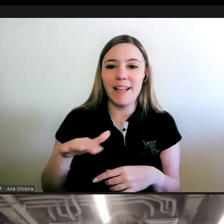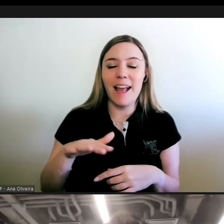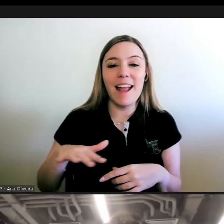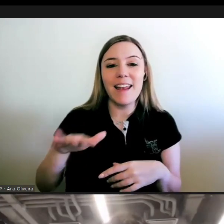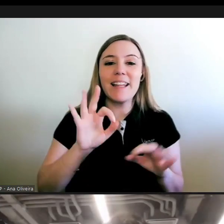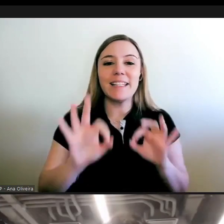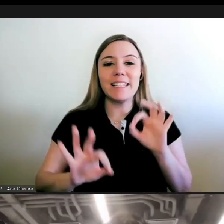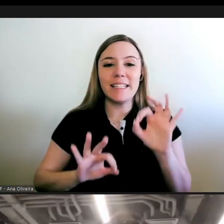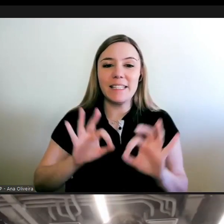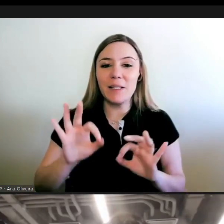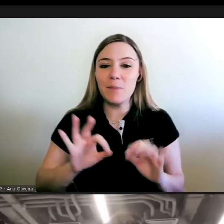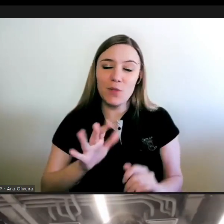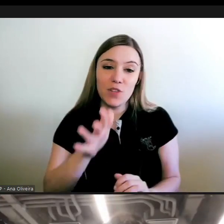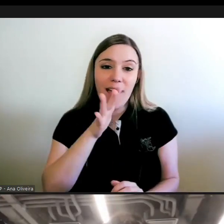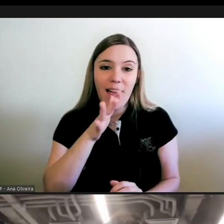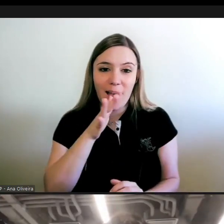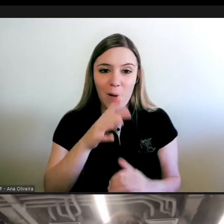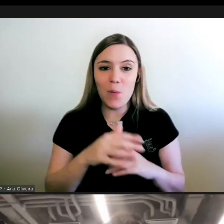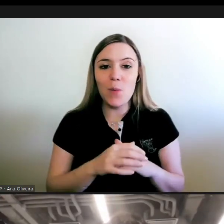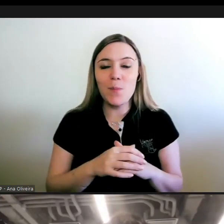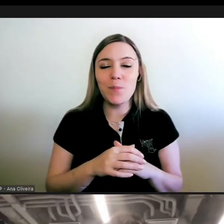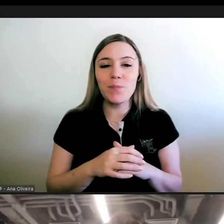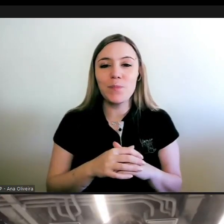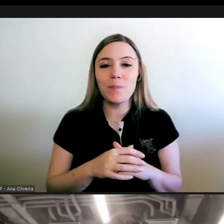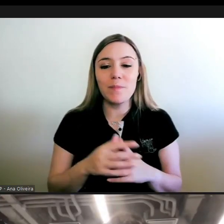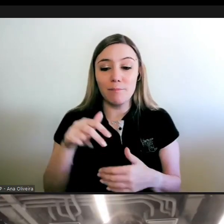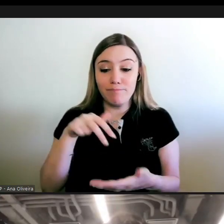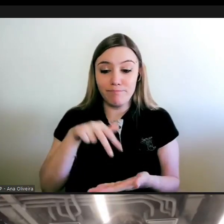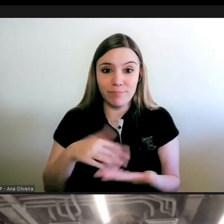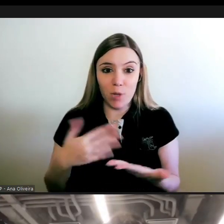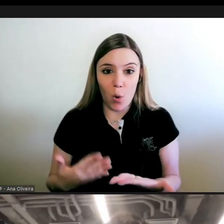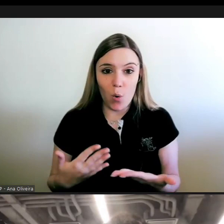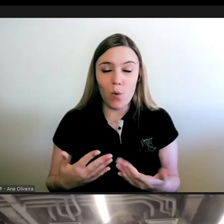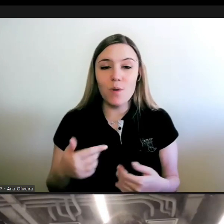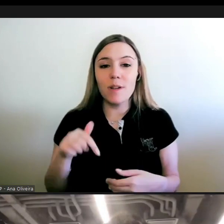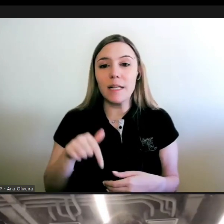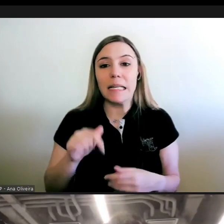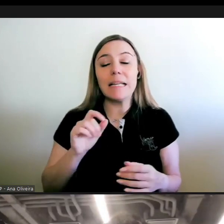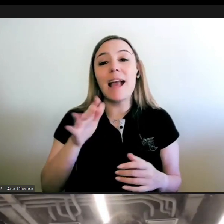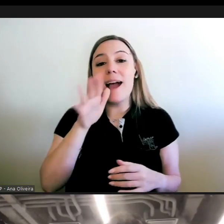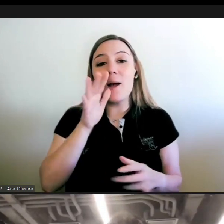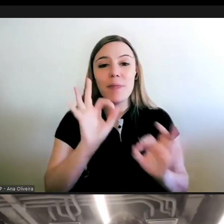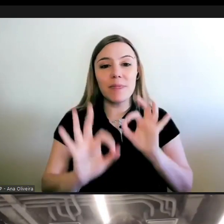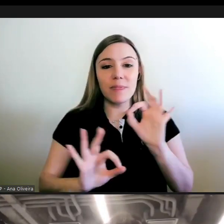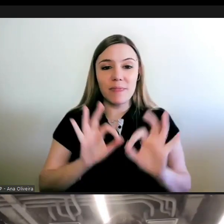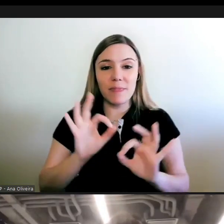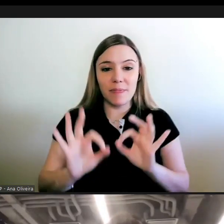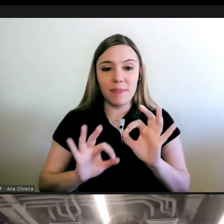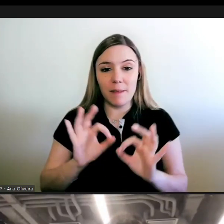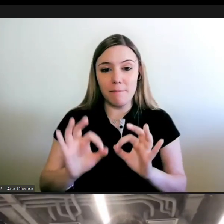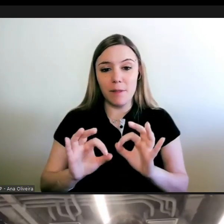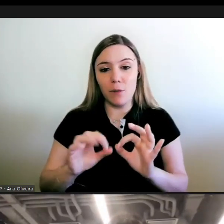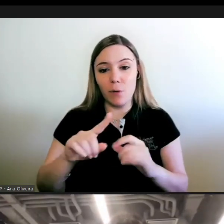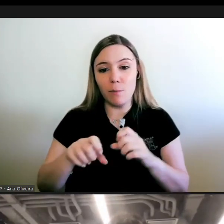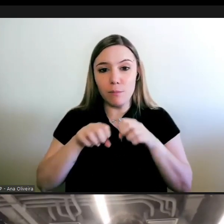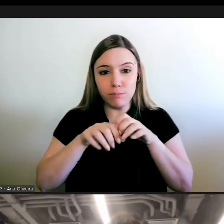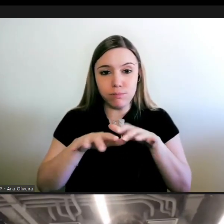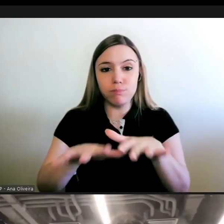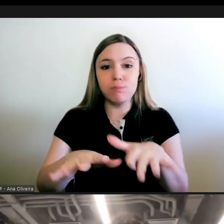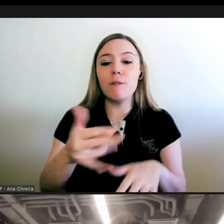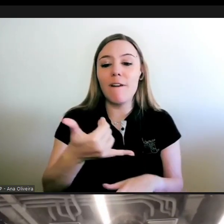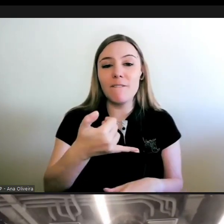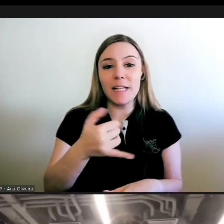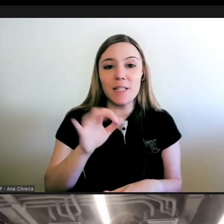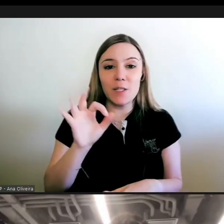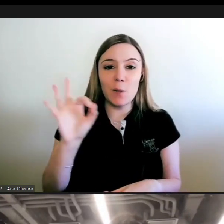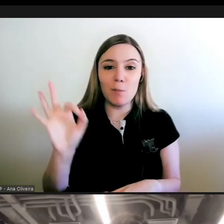águas da Aceiceira, onde é tratada a água para distribuição a cerca de 25% da população portuguesa,